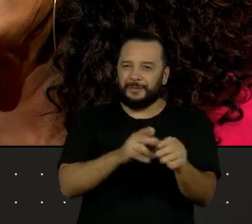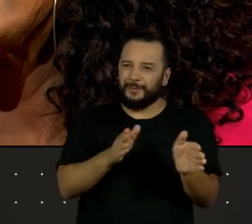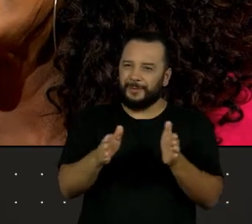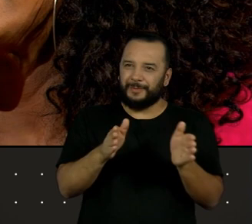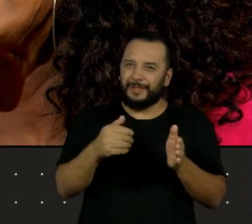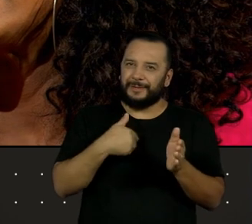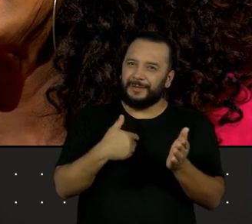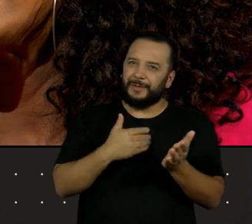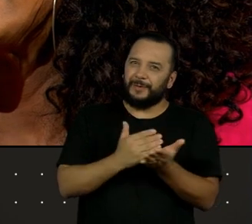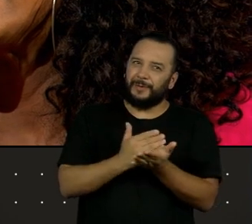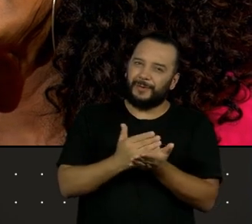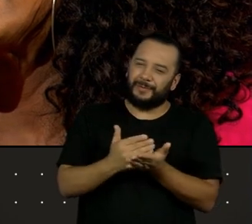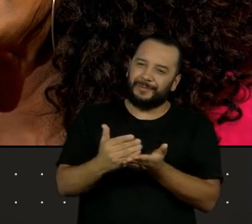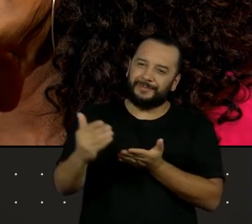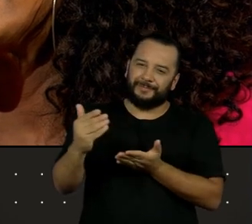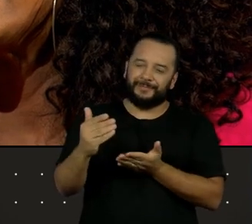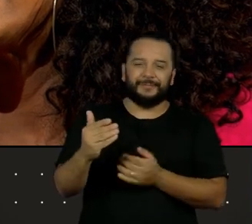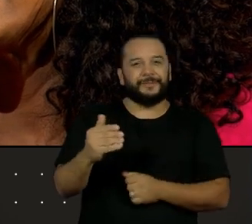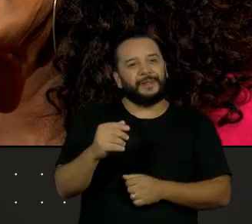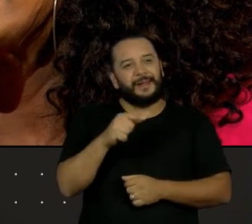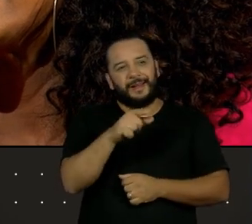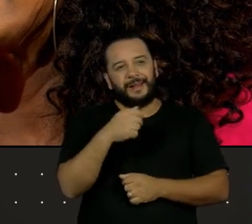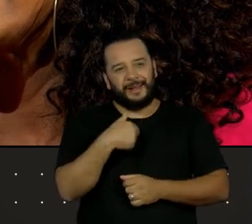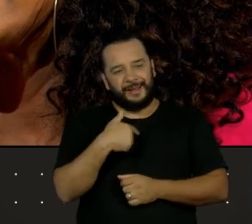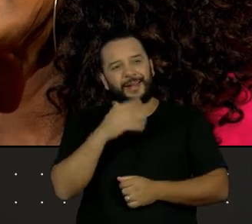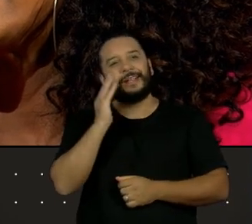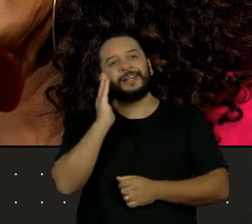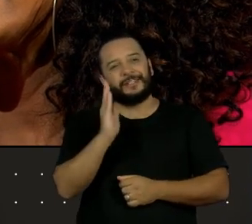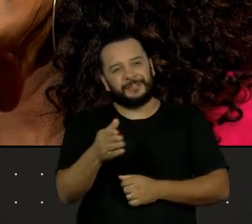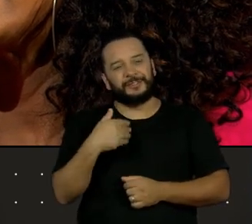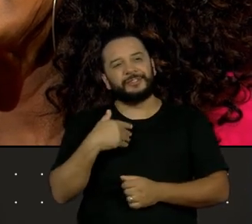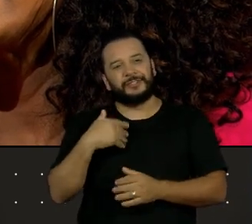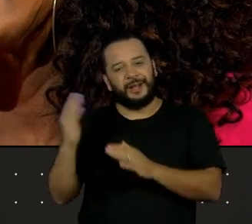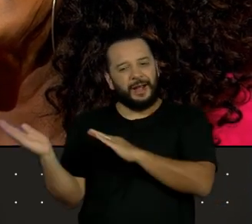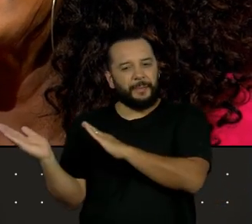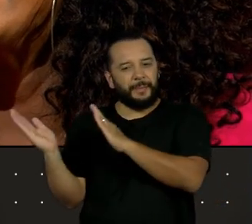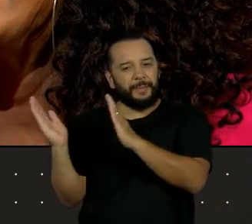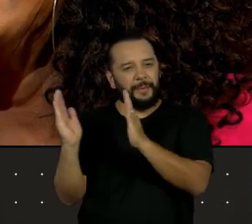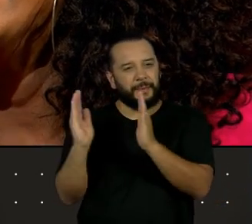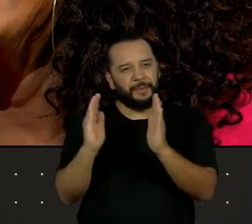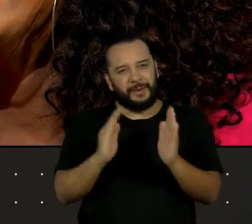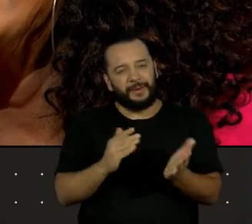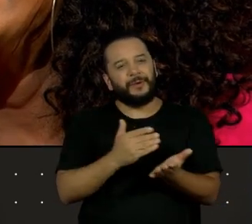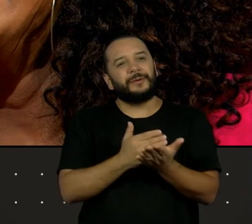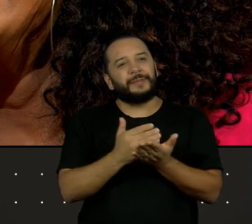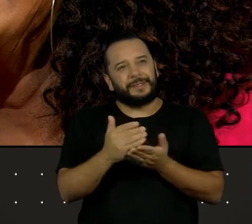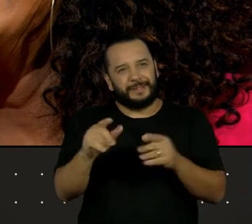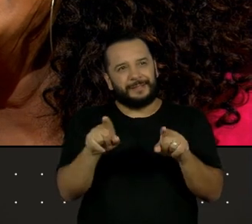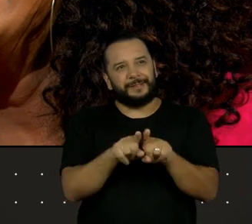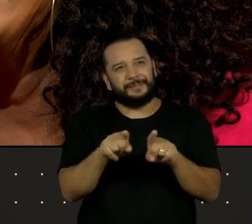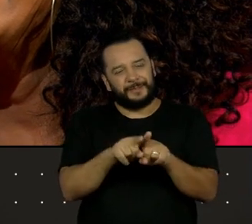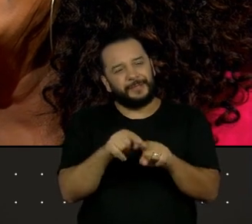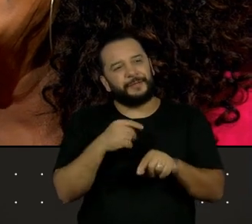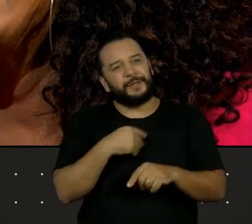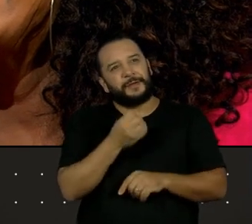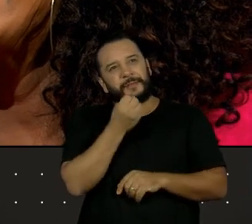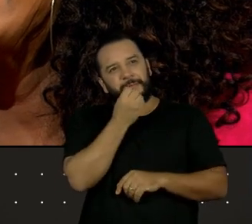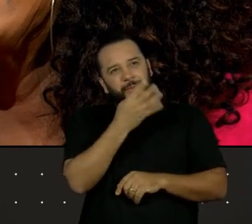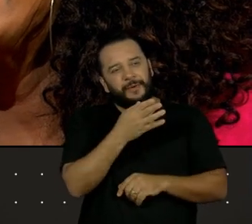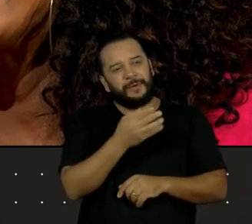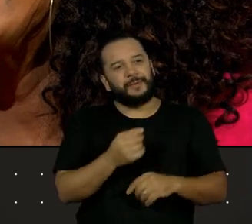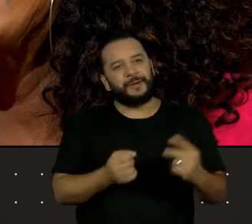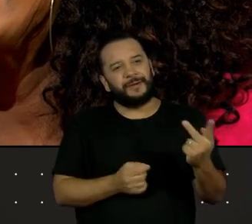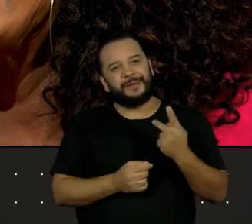começando ela não tava começando mais ela tava também meio começando Então foi bom para a gente